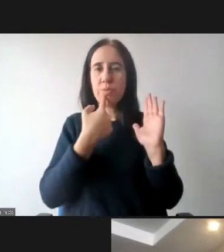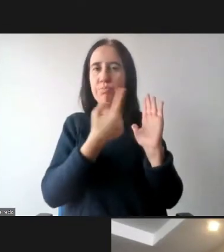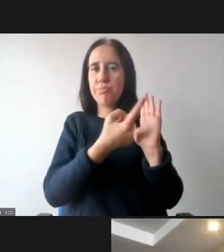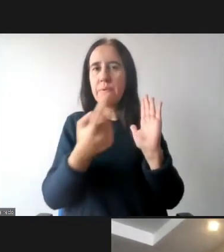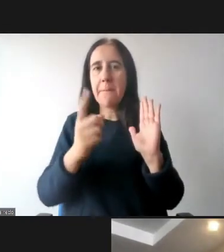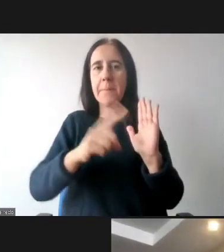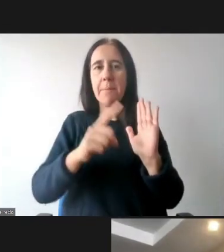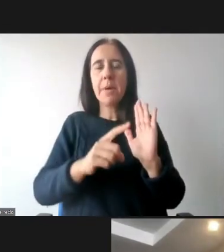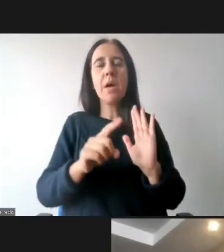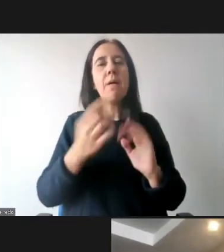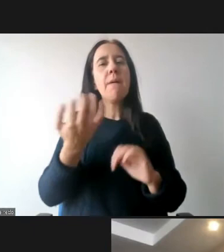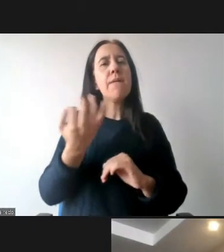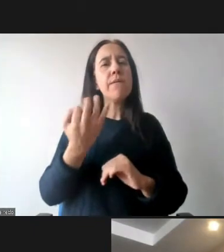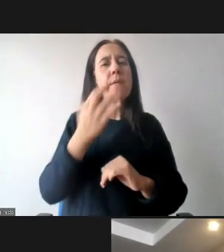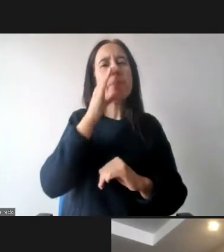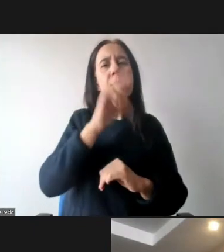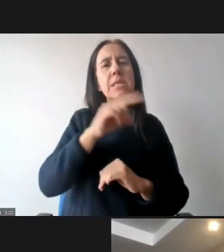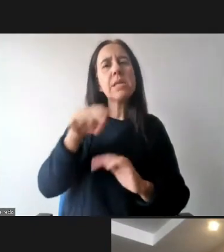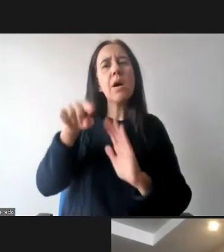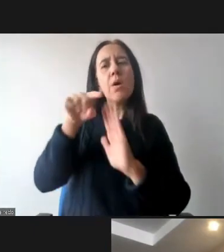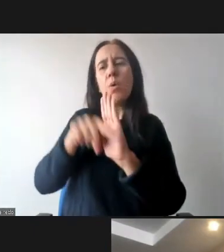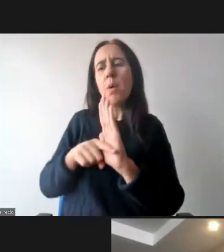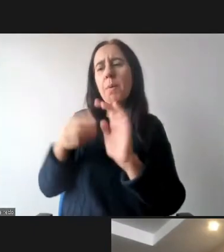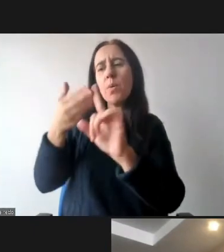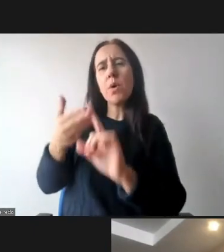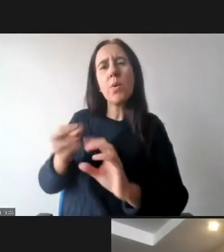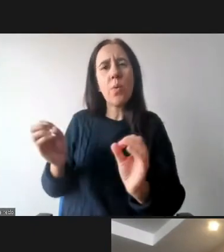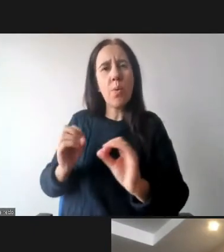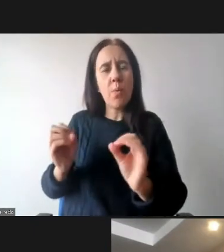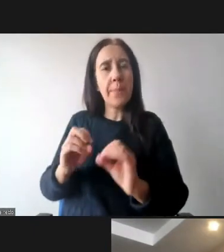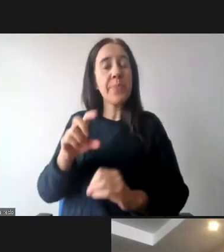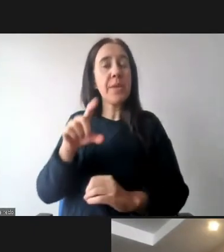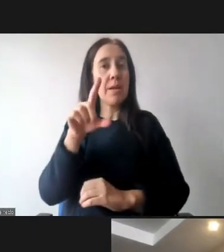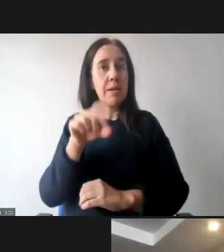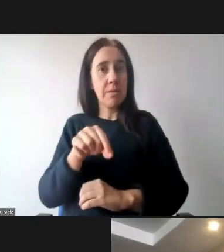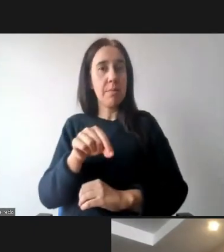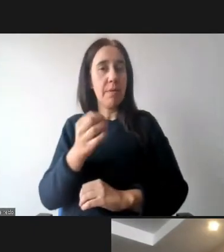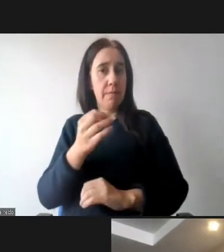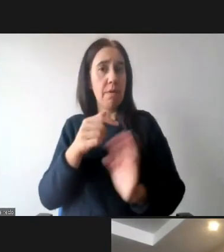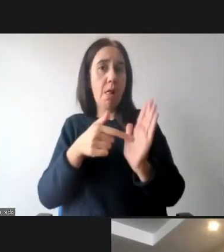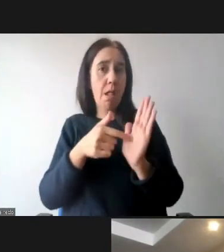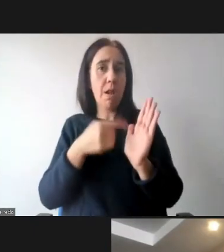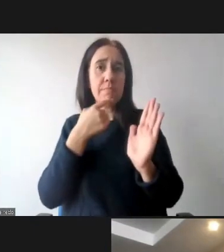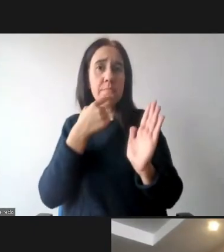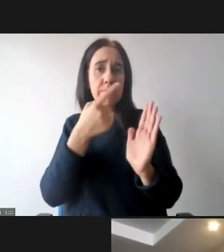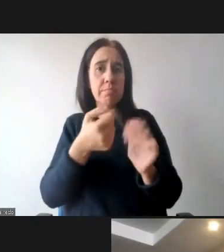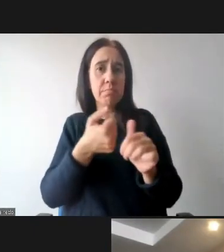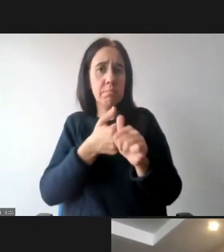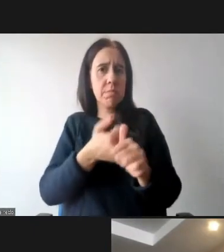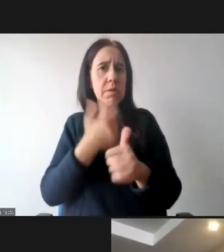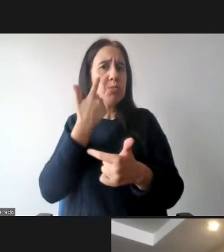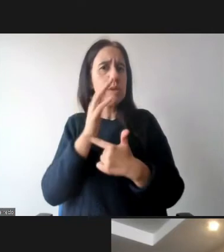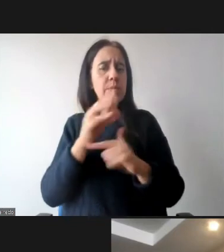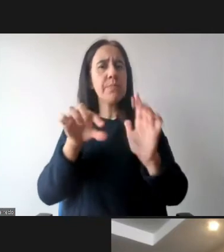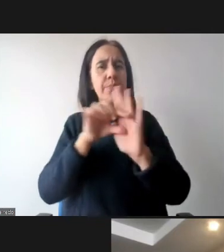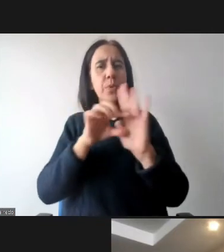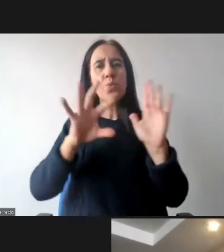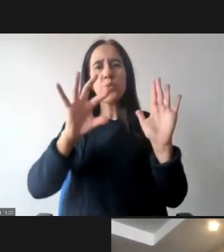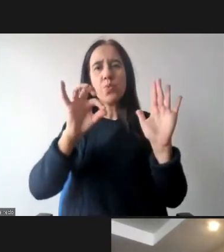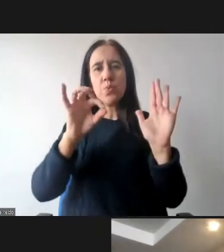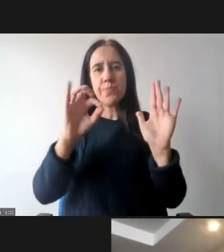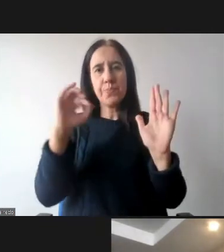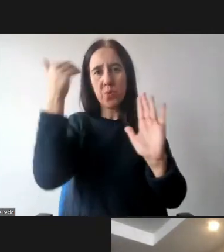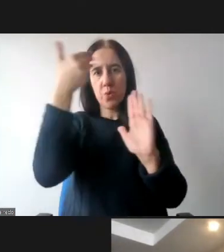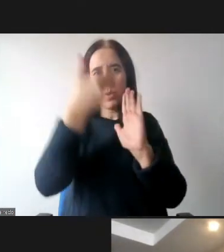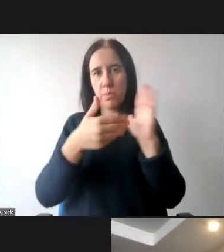não resultasse de outras normas em concreto, como até efetivamente resulta. Veja-se, por exemplo, o artigo 18 da Constituição